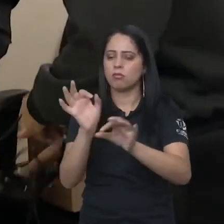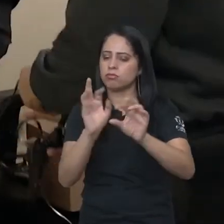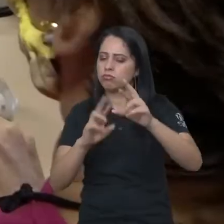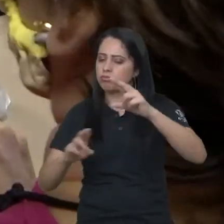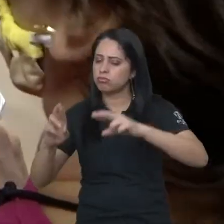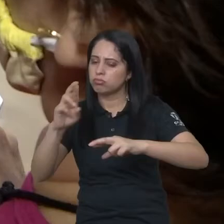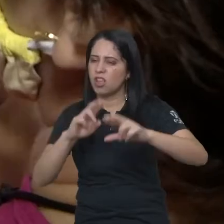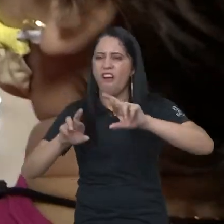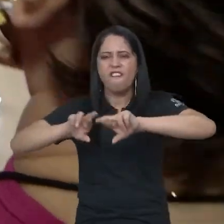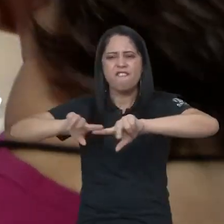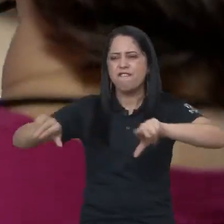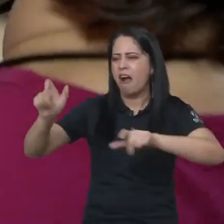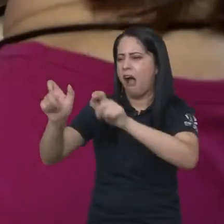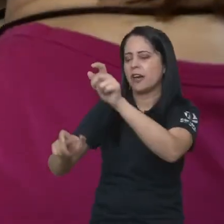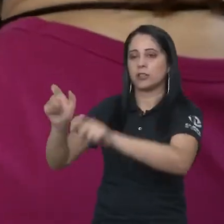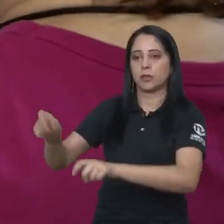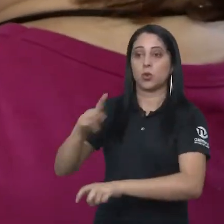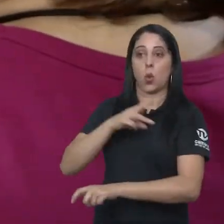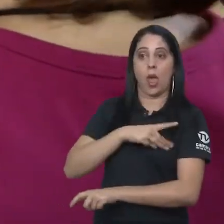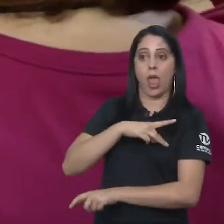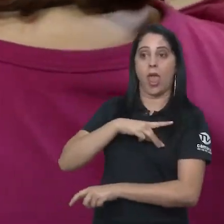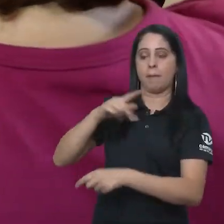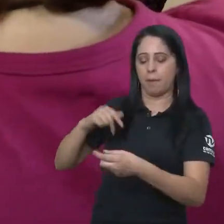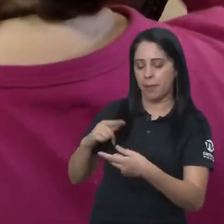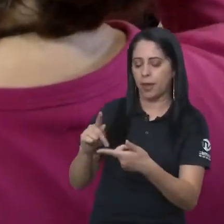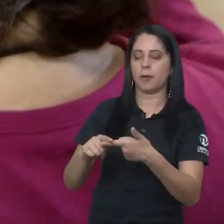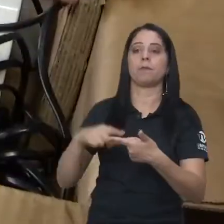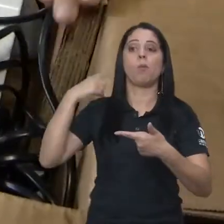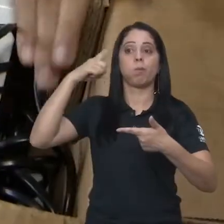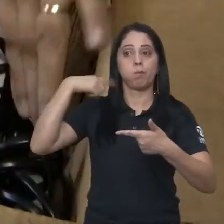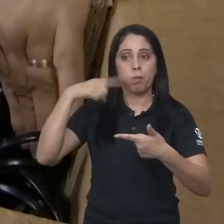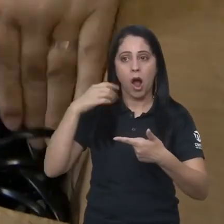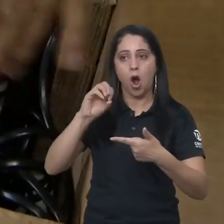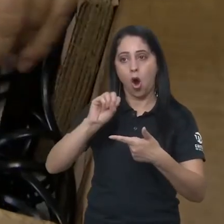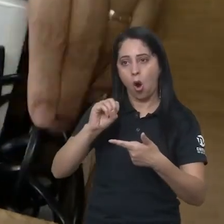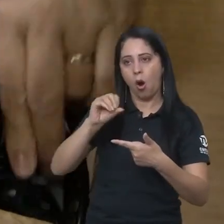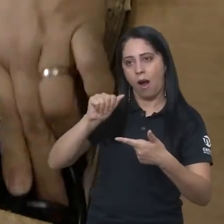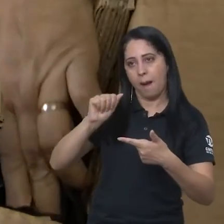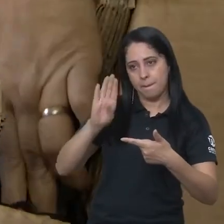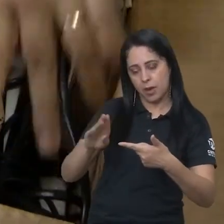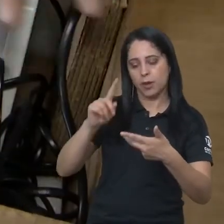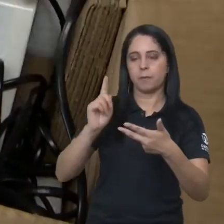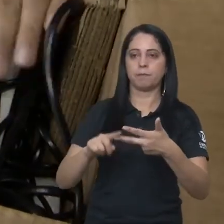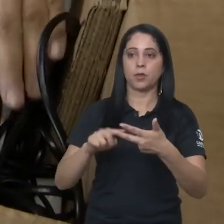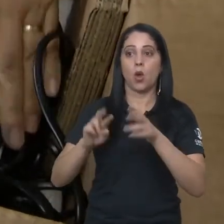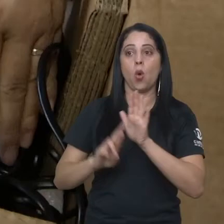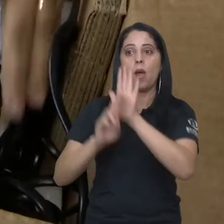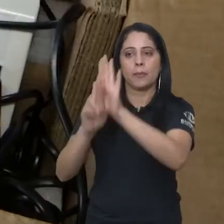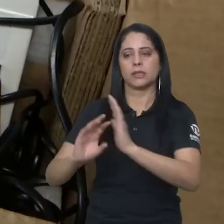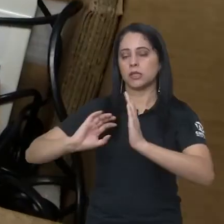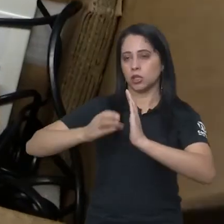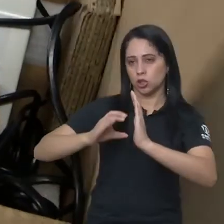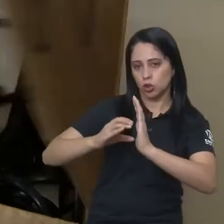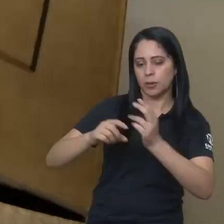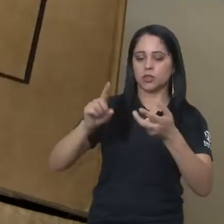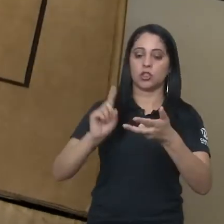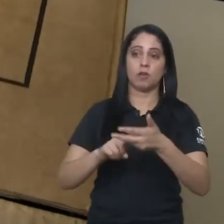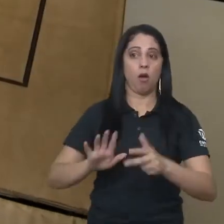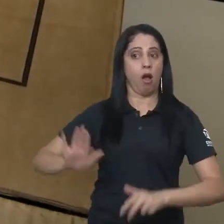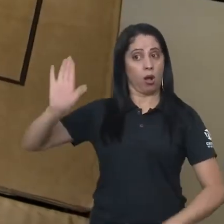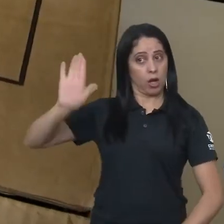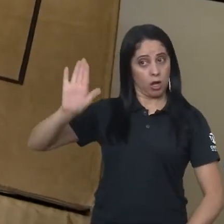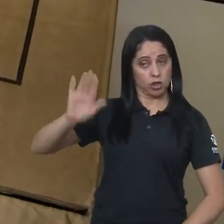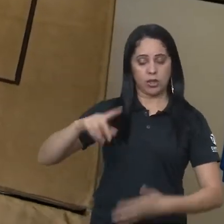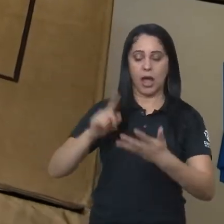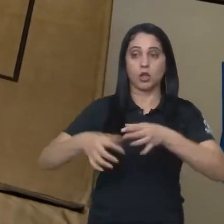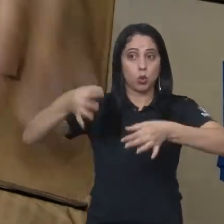legal entre vários agentes. Então, o Ministério Público, a Ordem dos Advogados, os representantes dos partidos políticos,